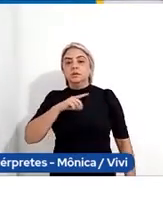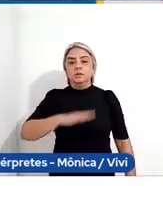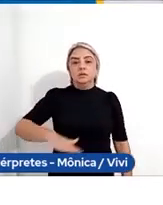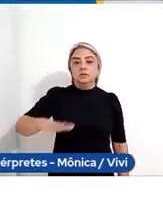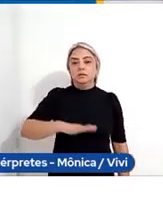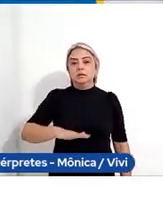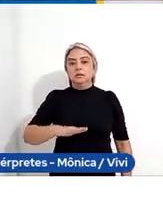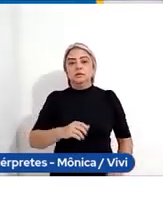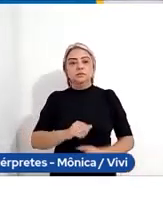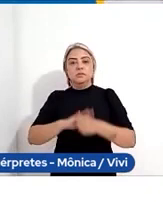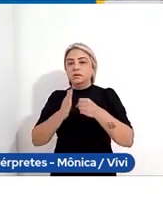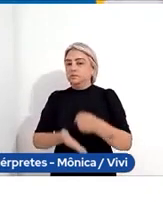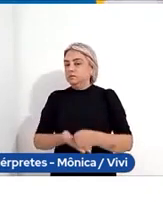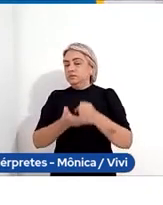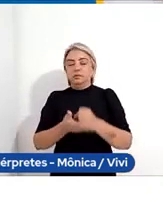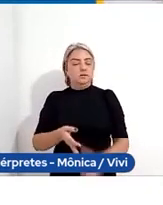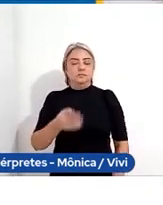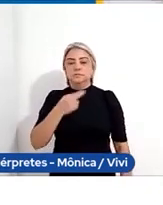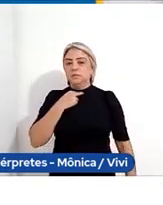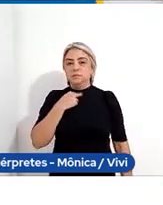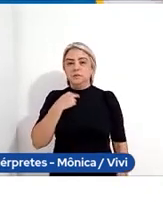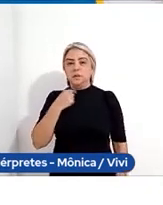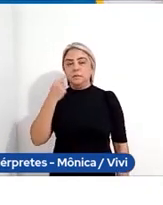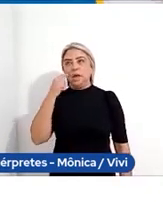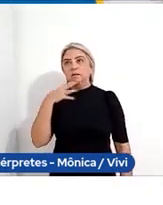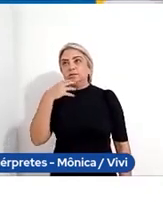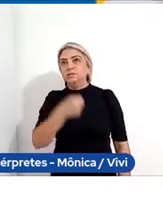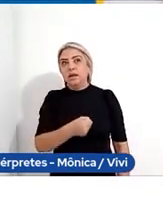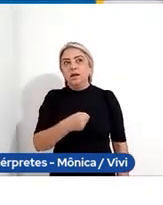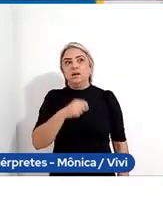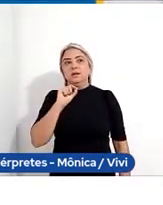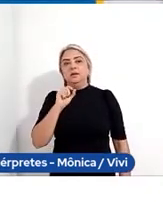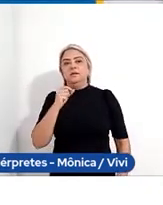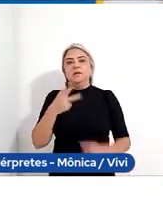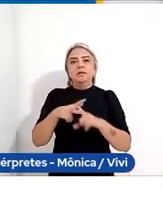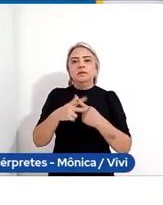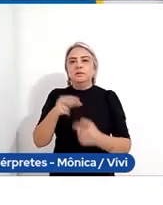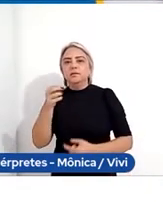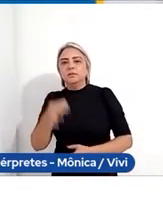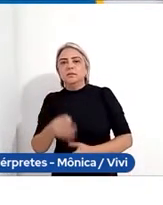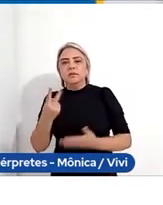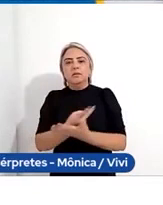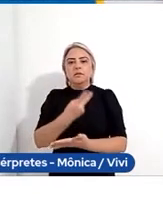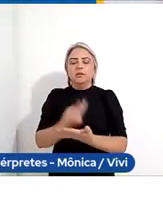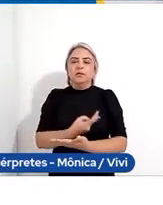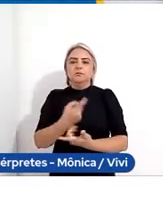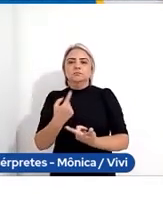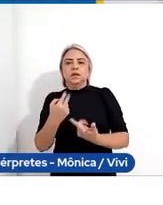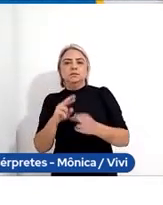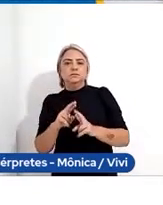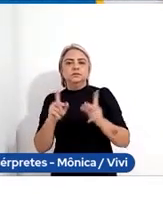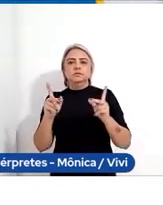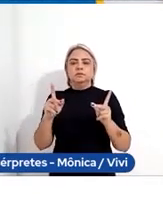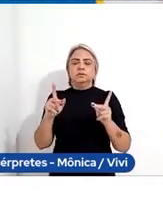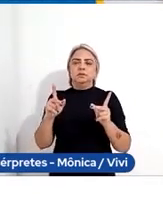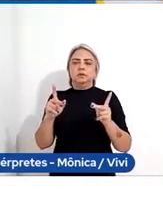não é sustentável, né? A gente não pode presumir que vai consertar, corrigir as distorções